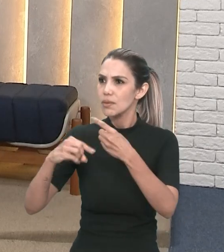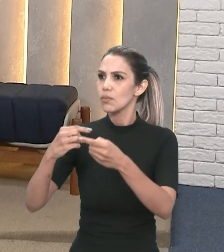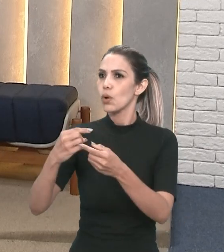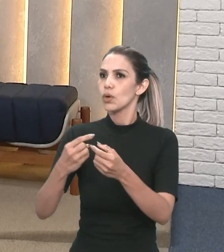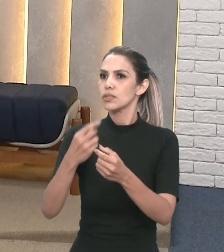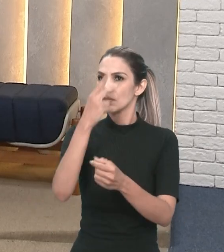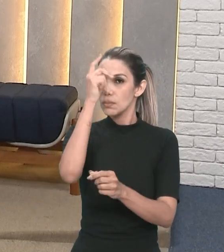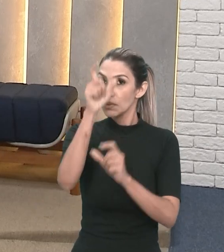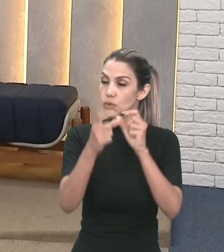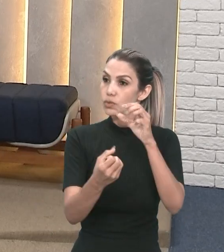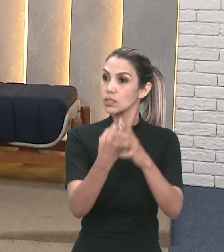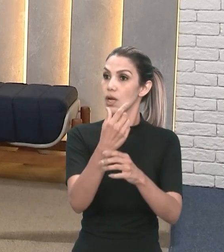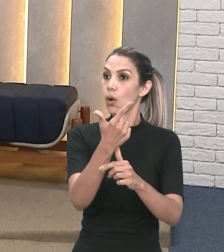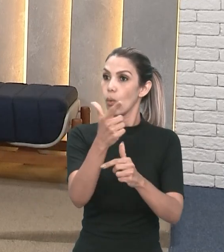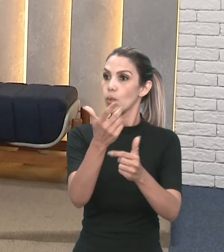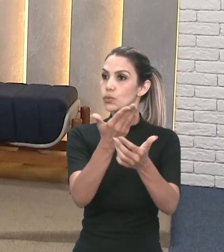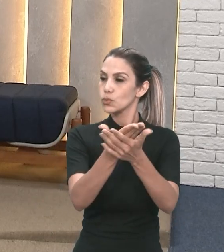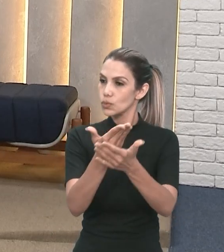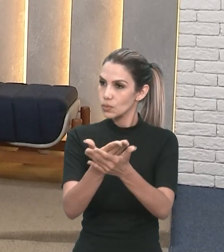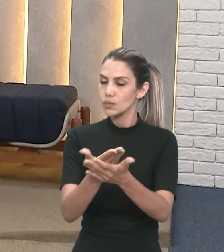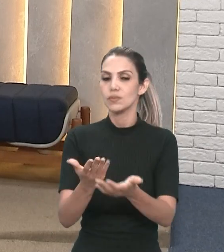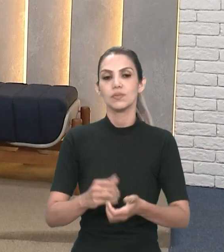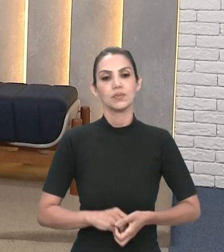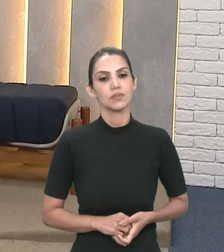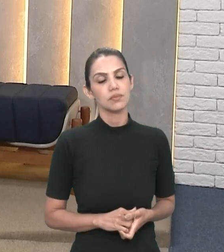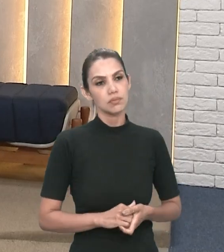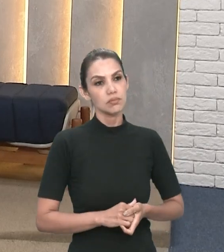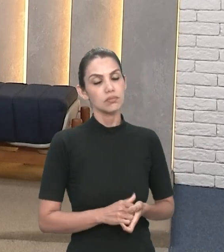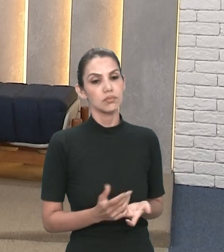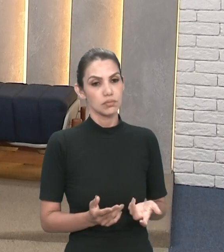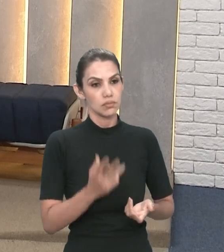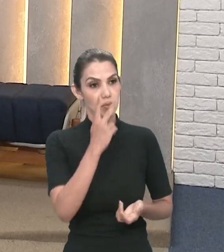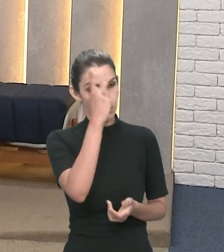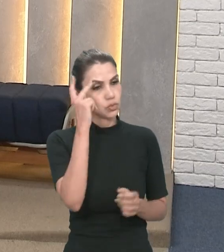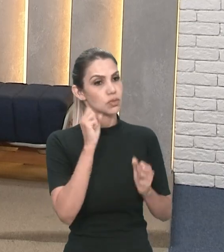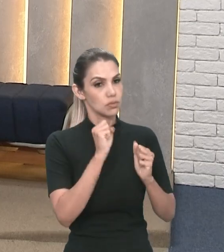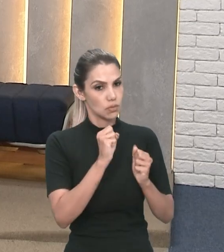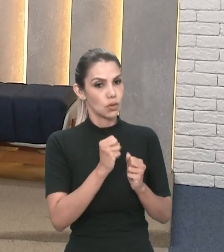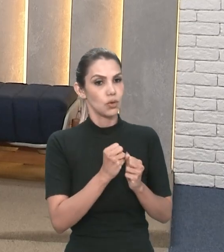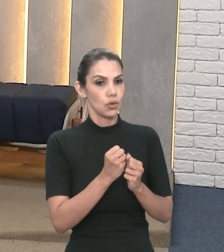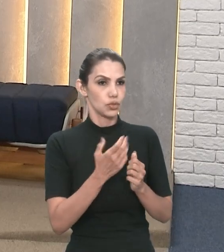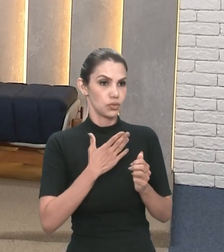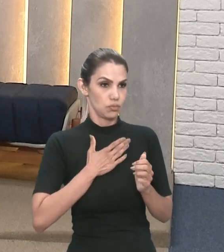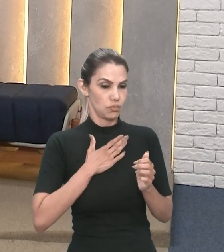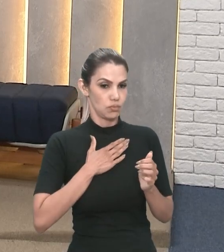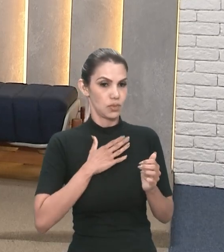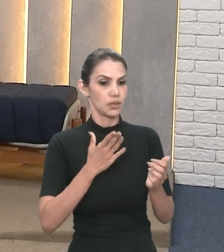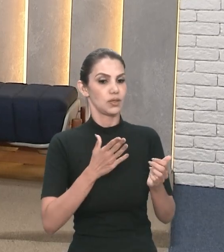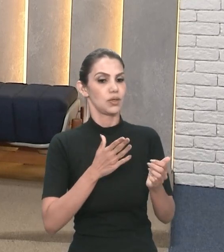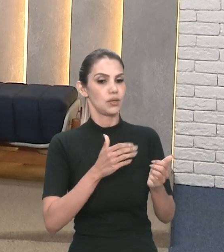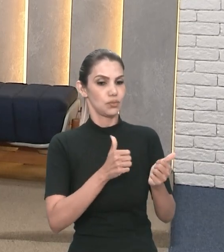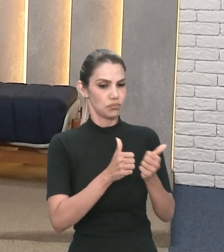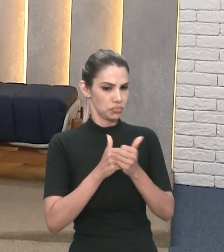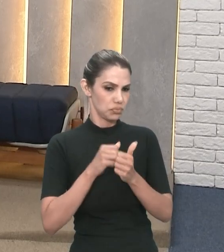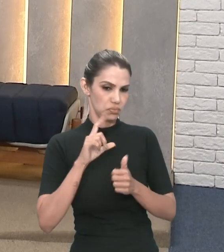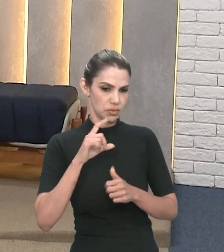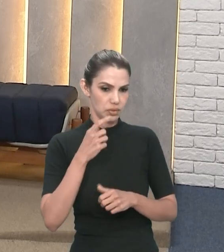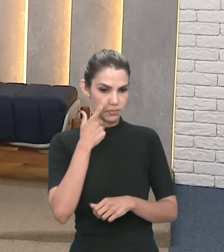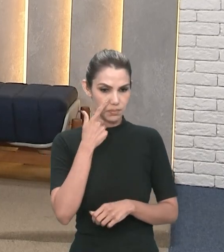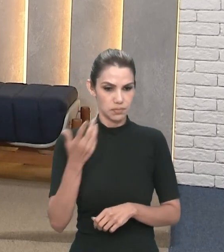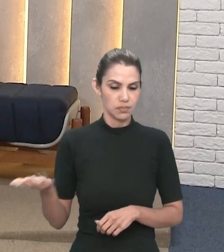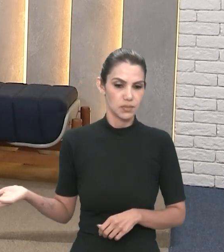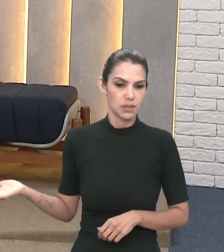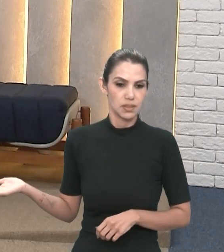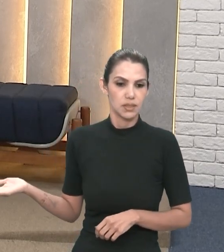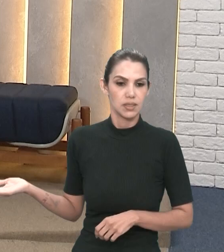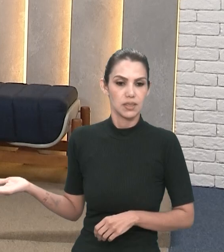você desenvolveu, como que eles podem fazer? As pessoas podem entrar no Instagram do programa de pós-graduação ao qual eu faço parte, que